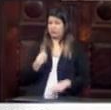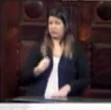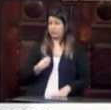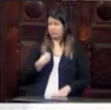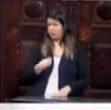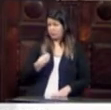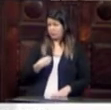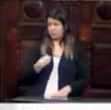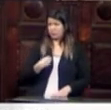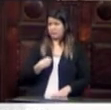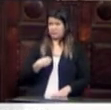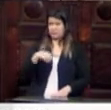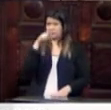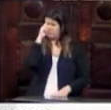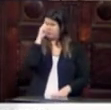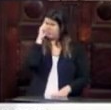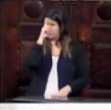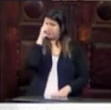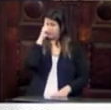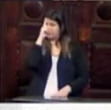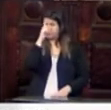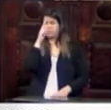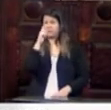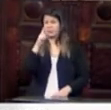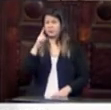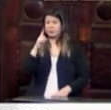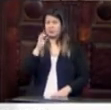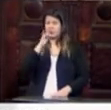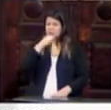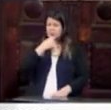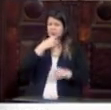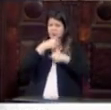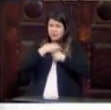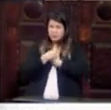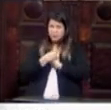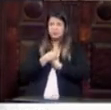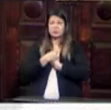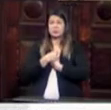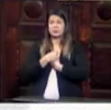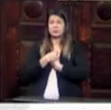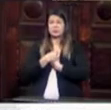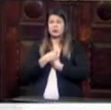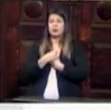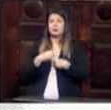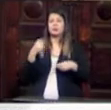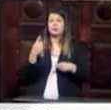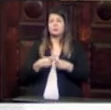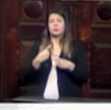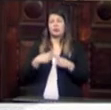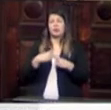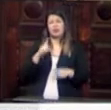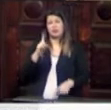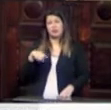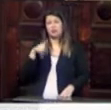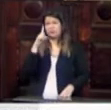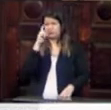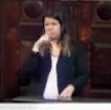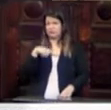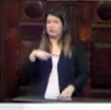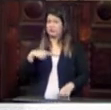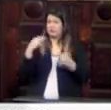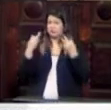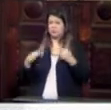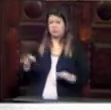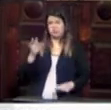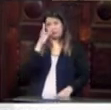esse luto e transformam isso na luta. Nem todas as famílias conseguem transformar esse luto em luta, porque é muito duro e é muito difícil. O que